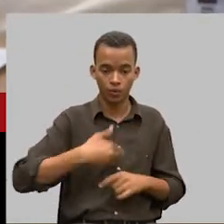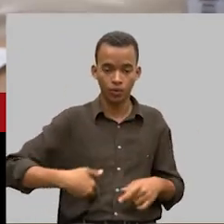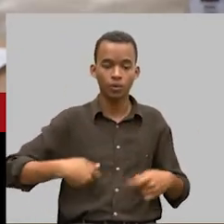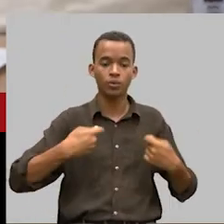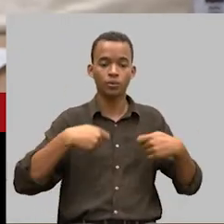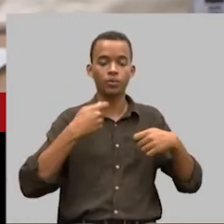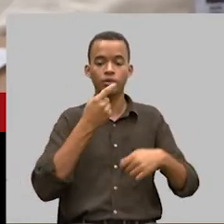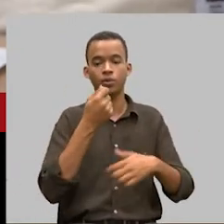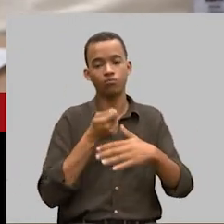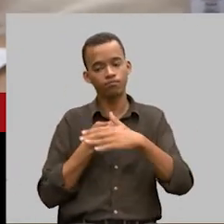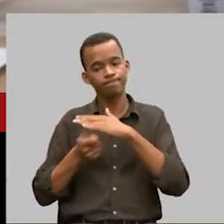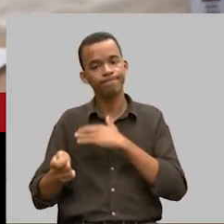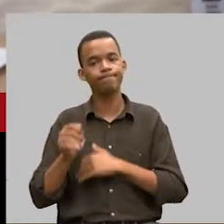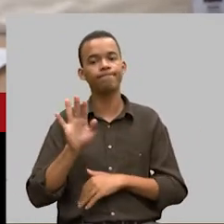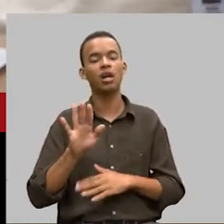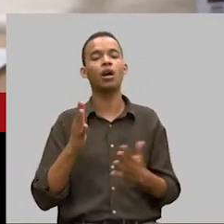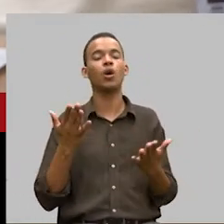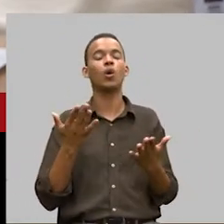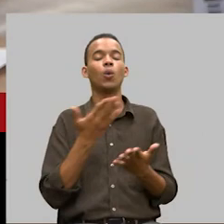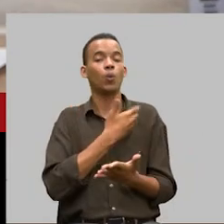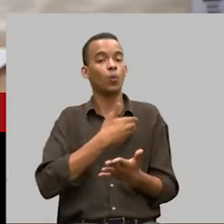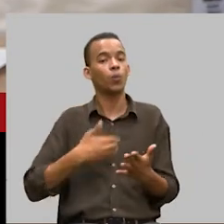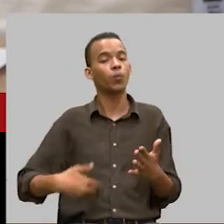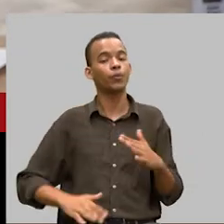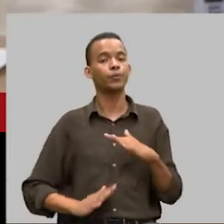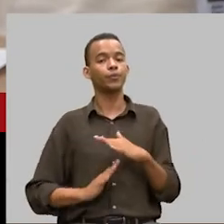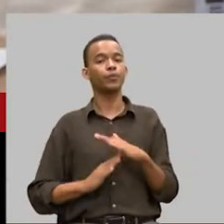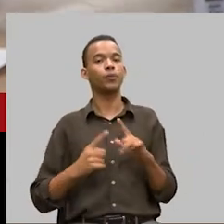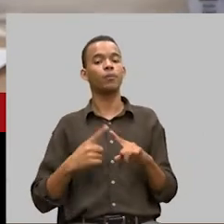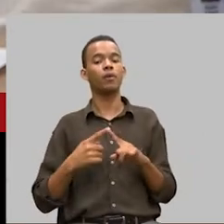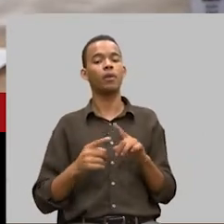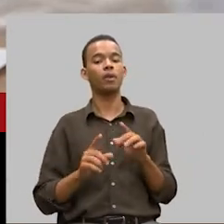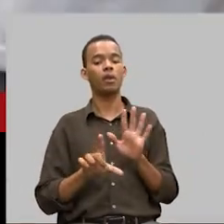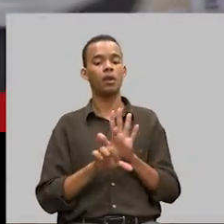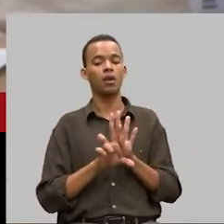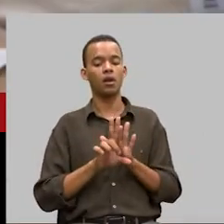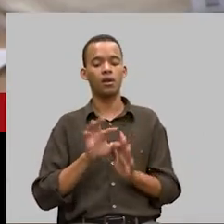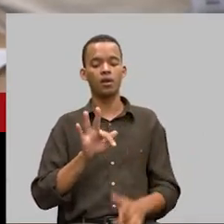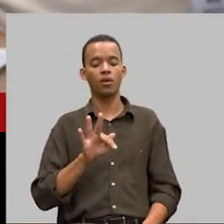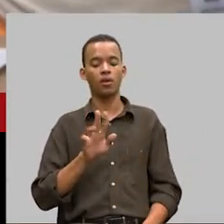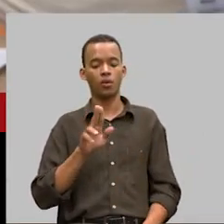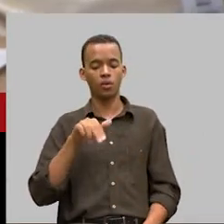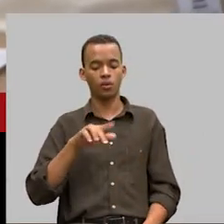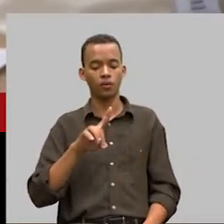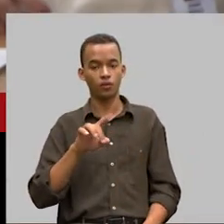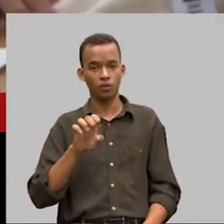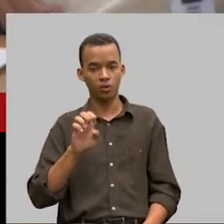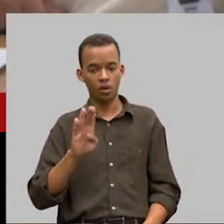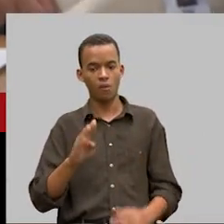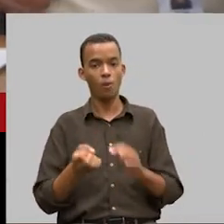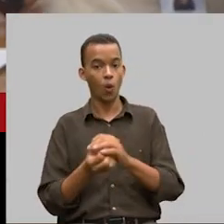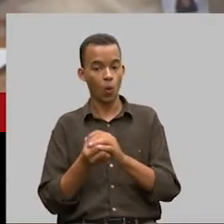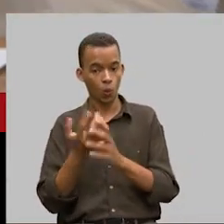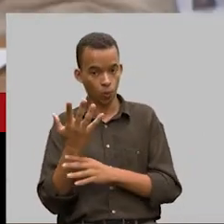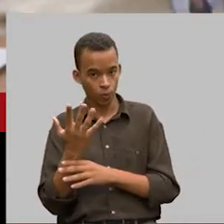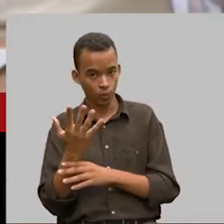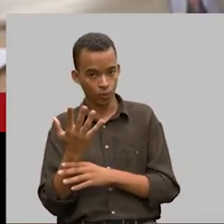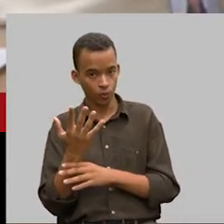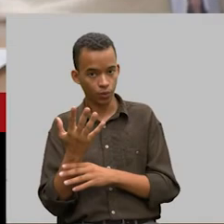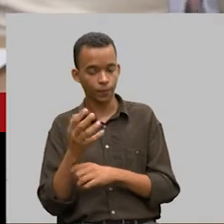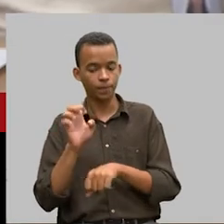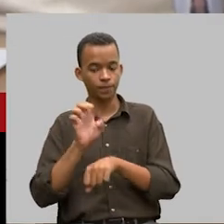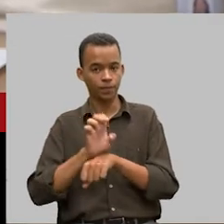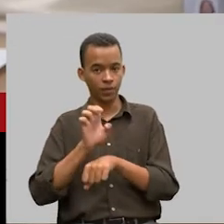de repassar a partir do momento da lei do fundeb que o o governo federal rep o governo do